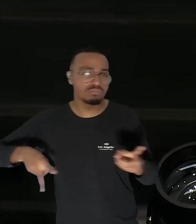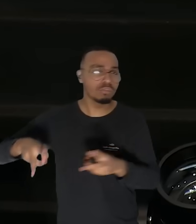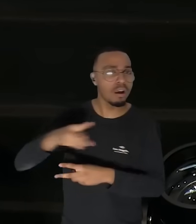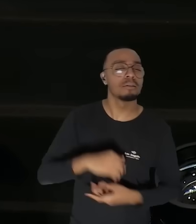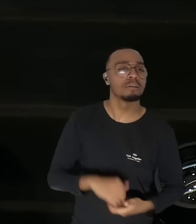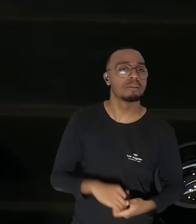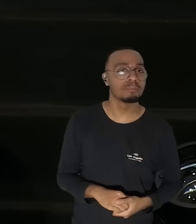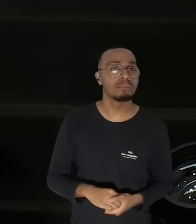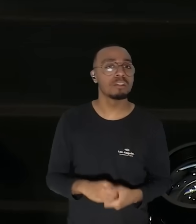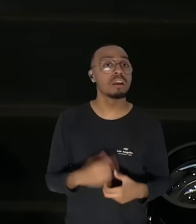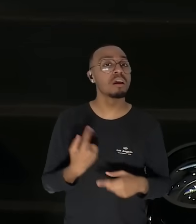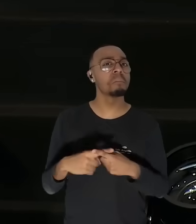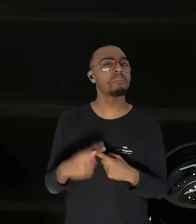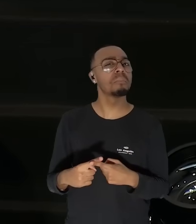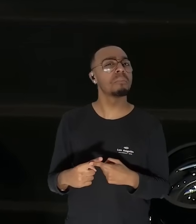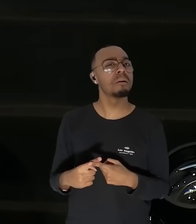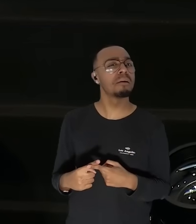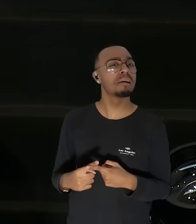outra margem.